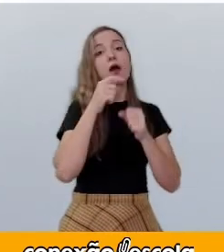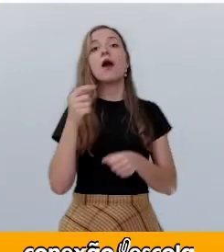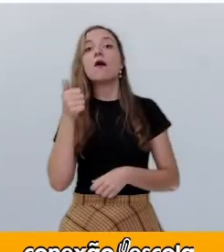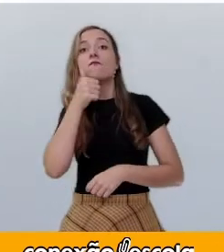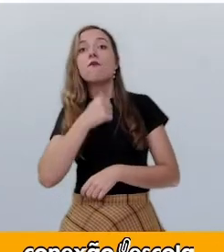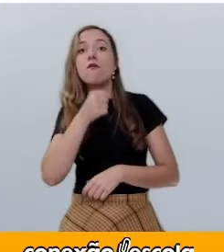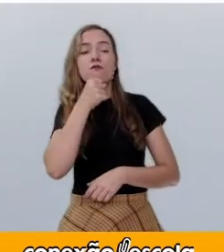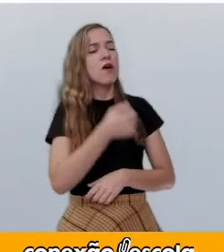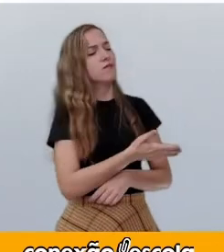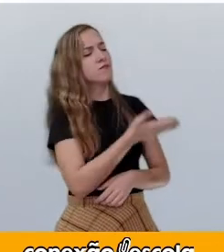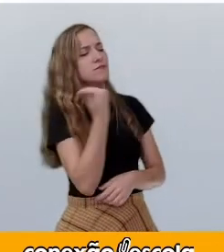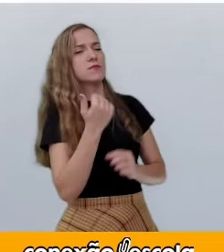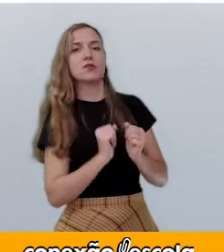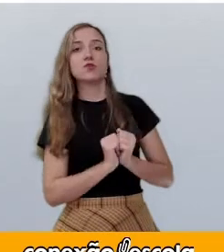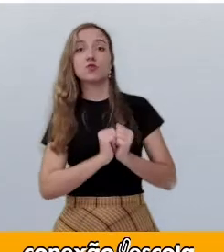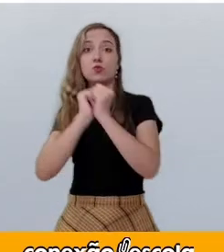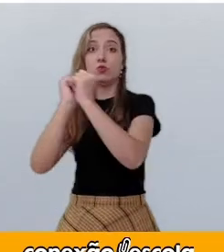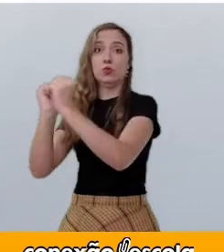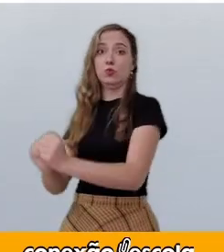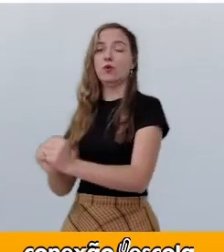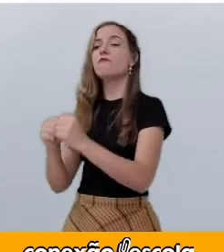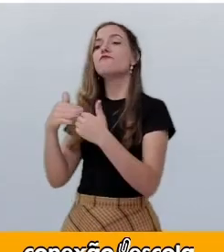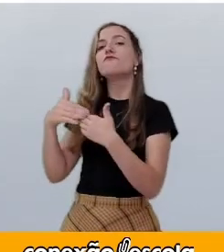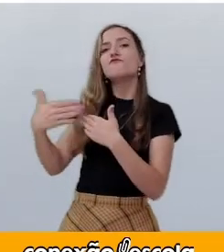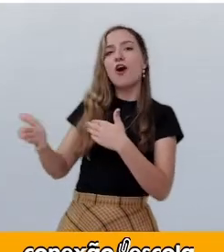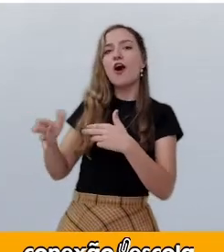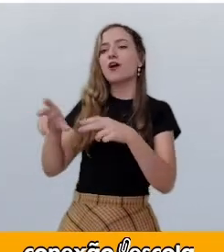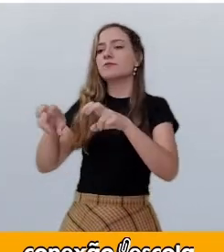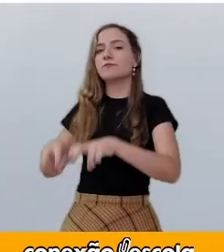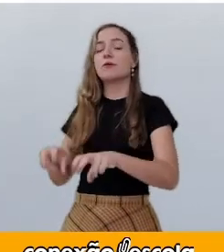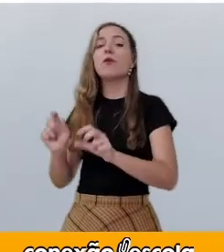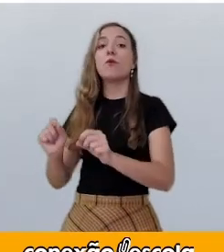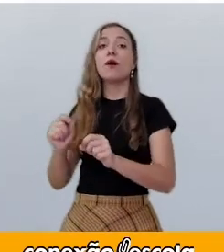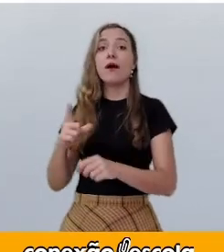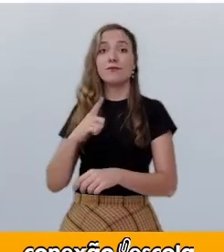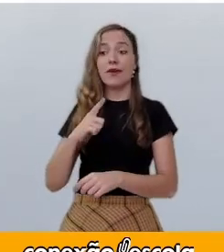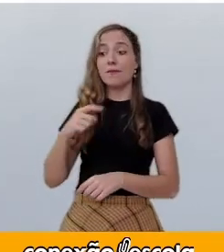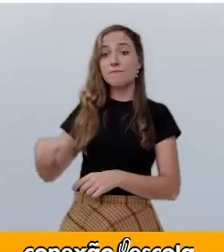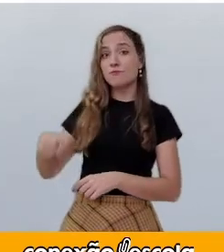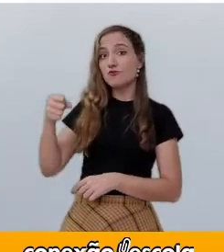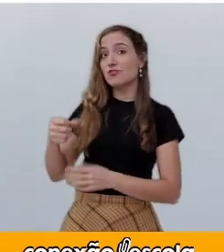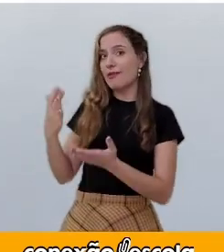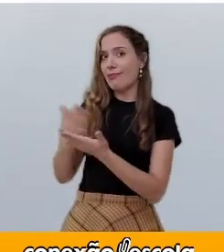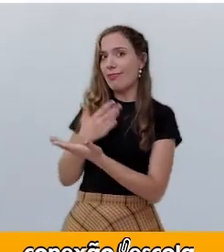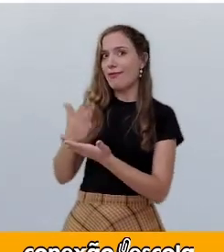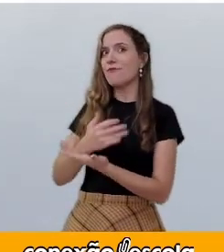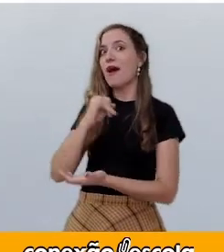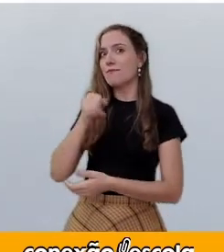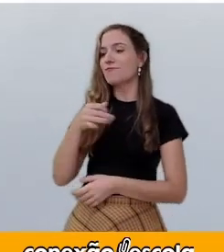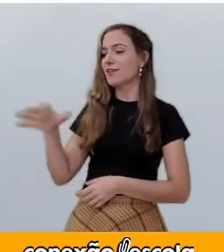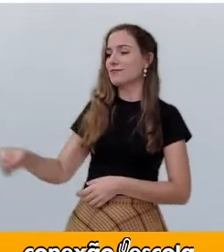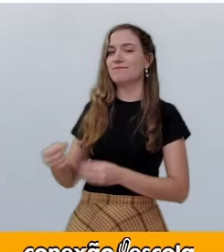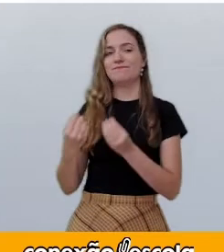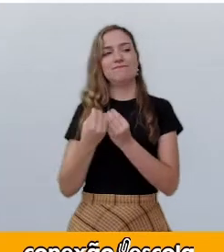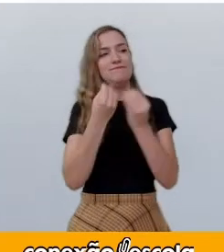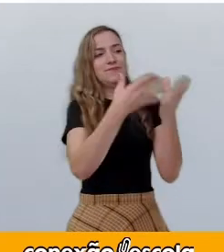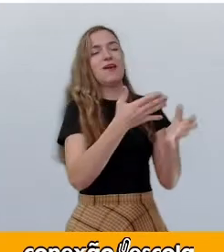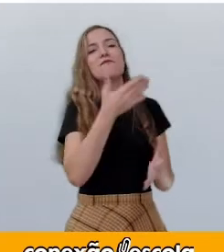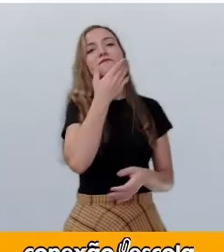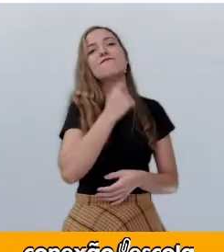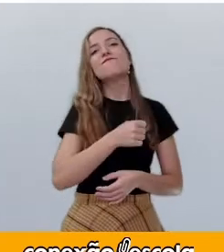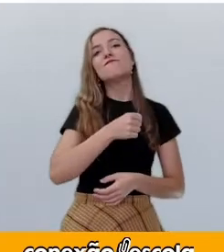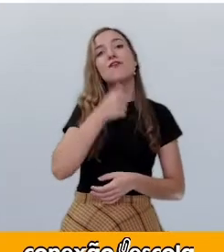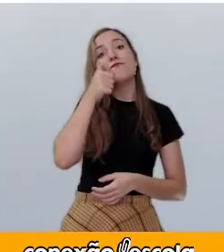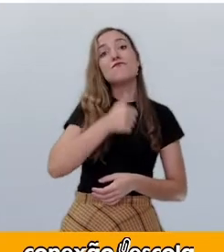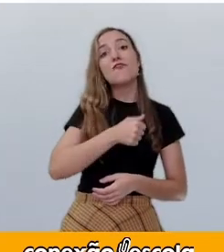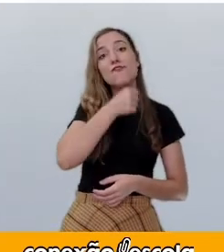juntas íamos para varanda eu pegava meu livro que estava na minha sacolinha E ela lia uma